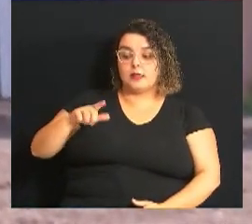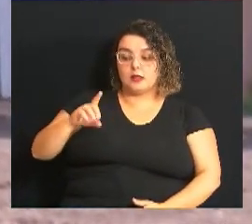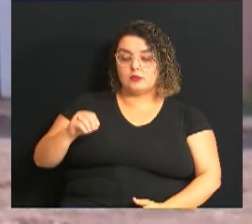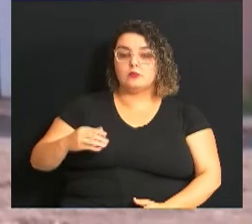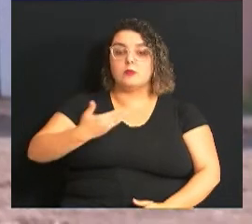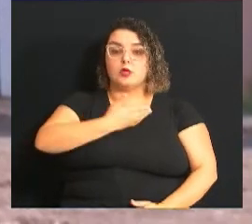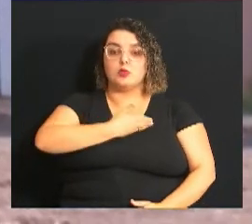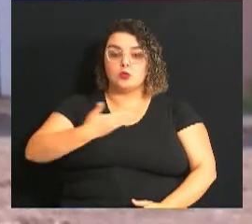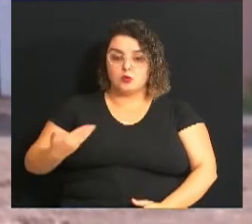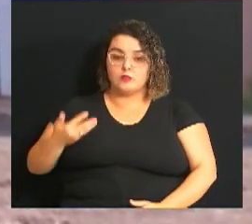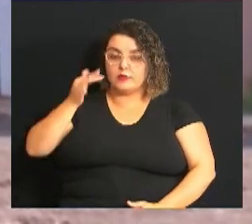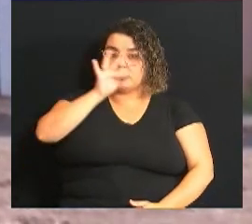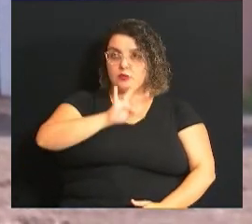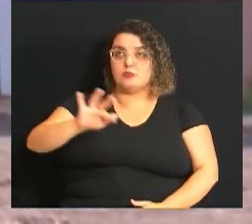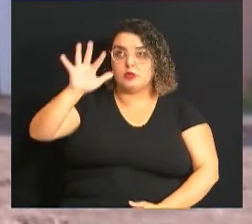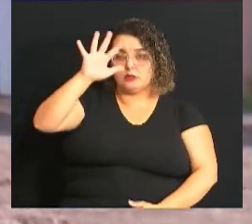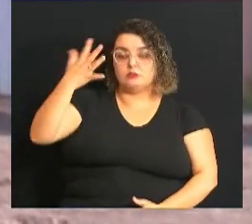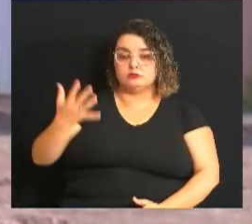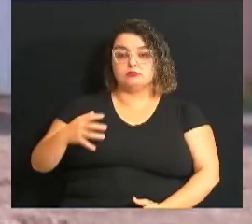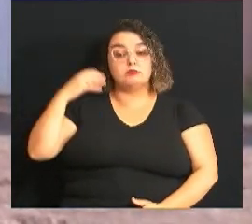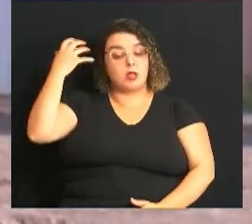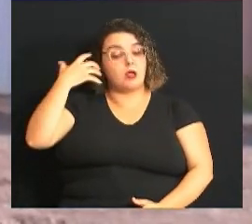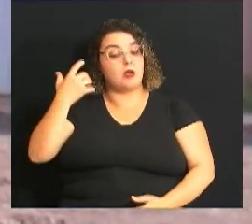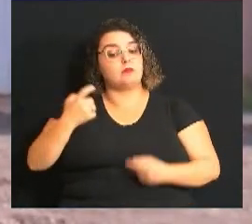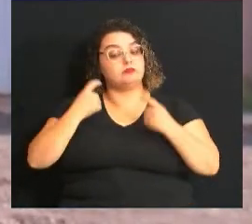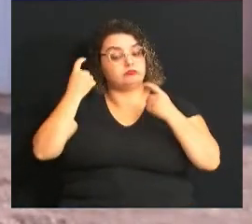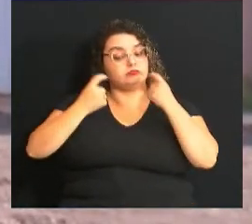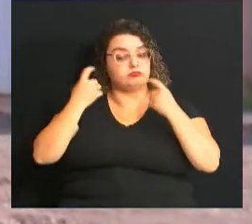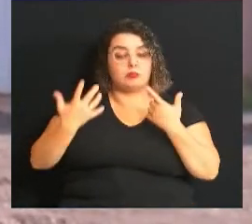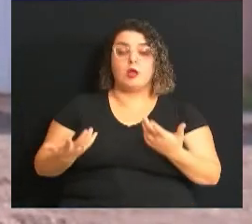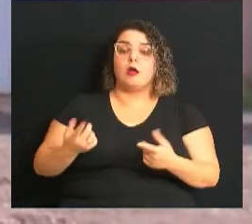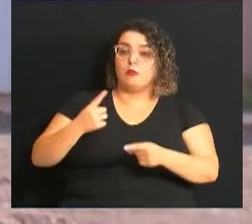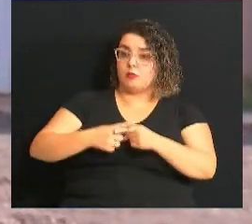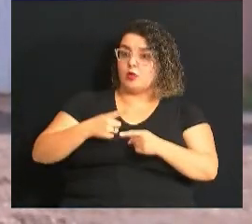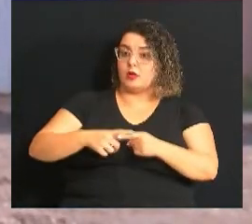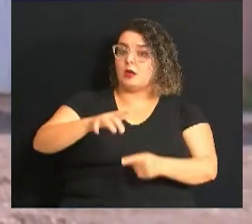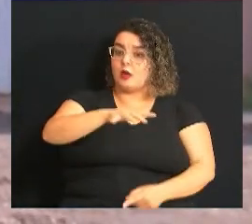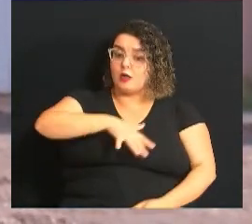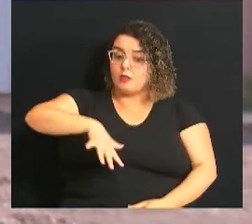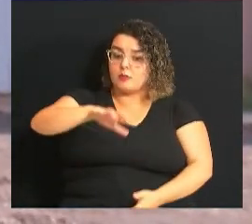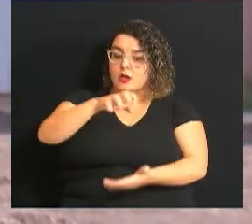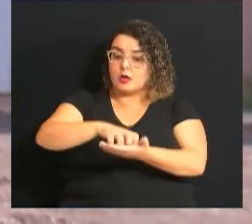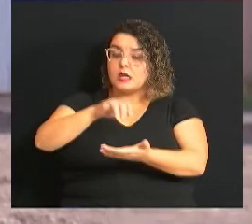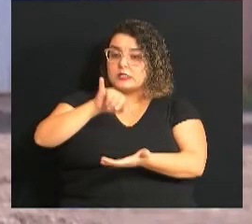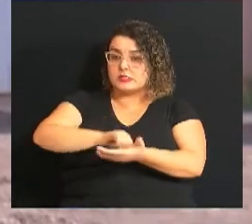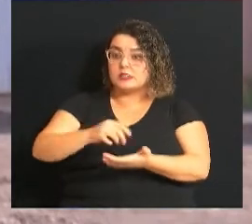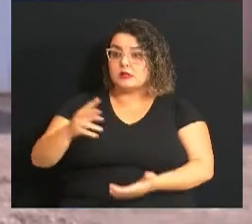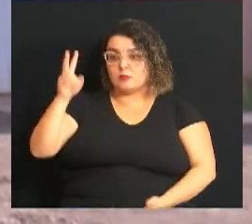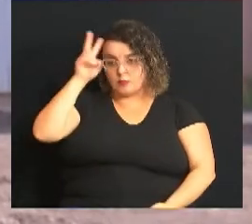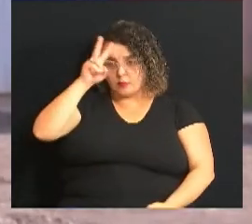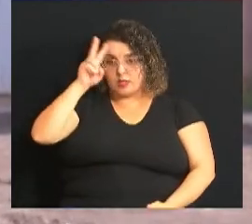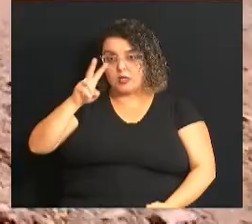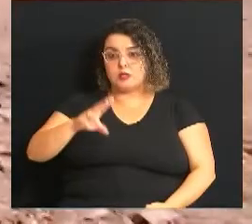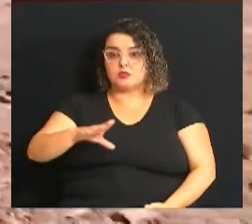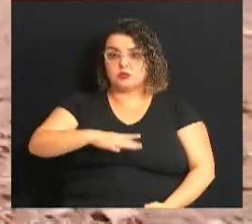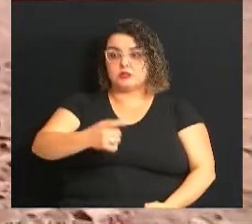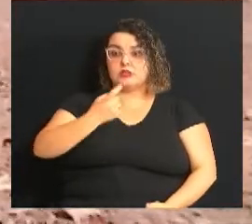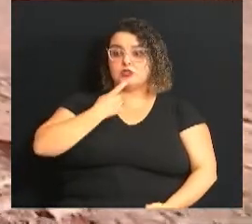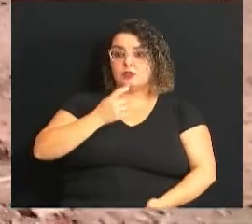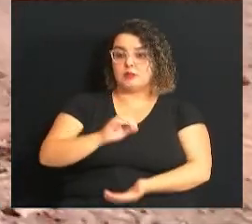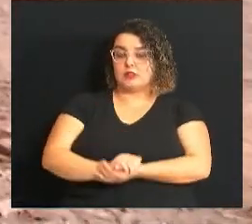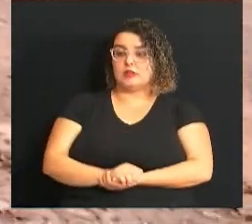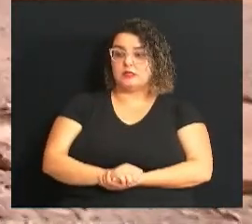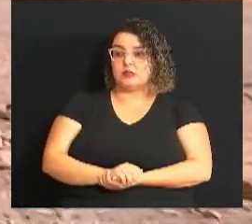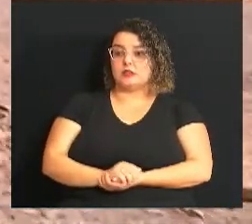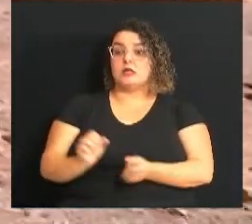vereadora Guida Calisto se mostrou preocupada, pois esta é uma área central para a história do município de Campinas. Sim,